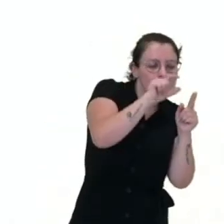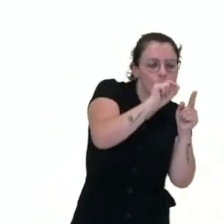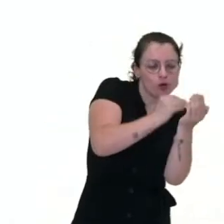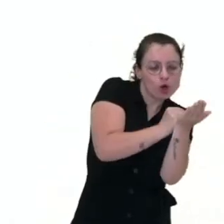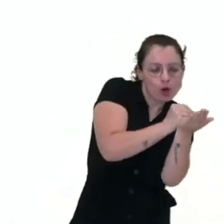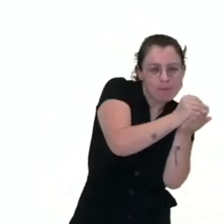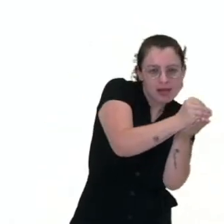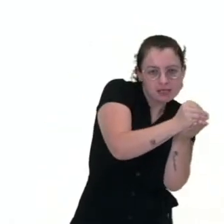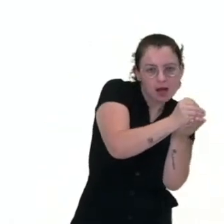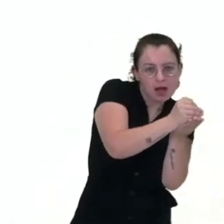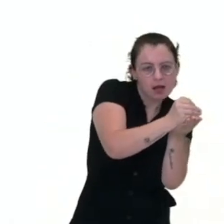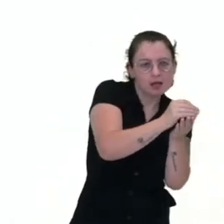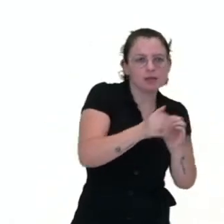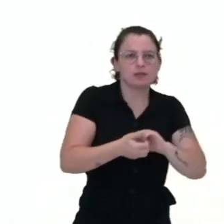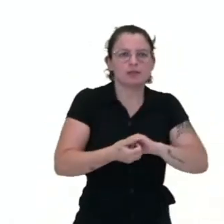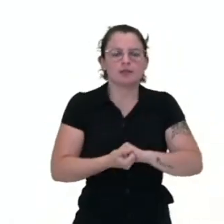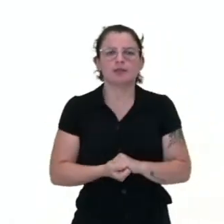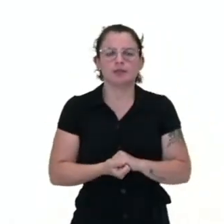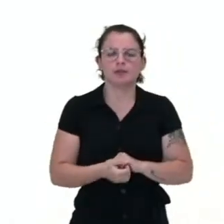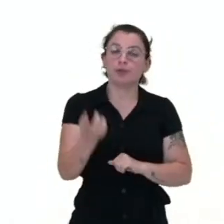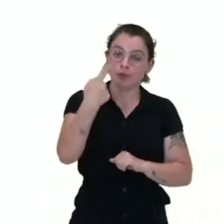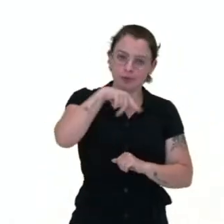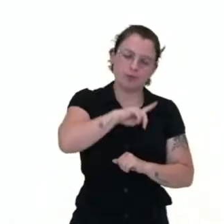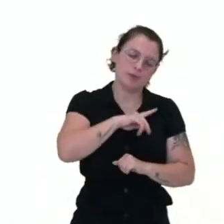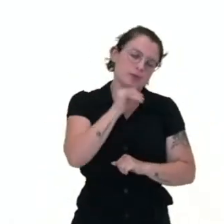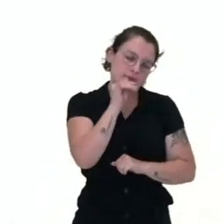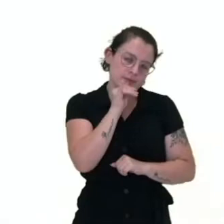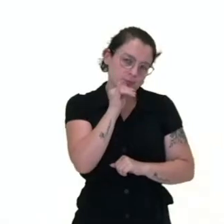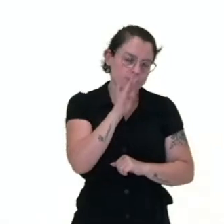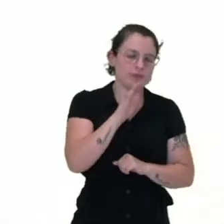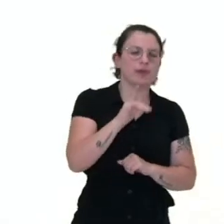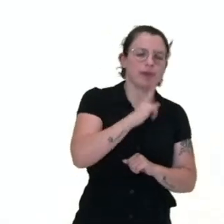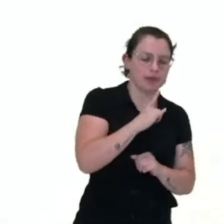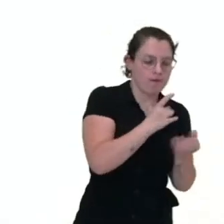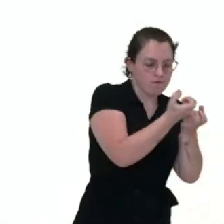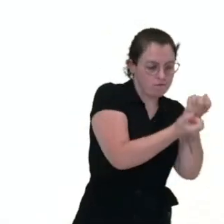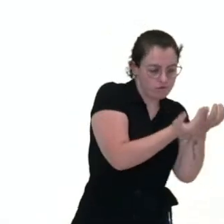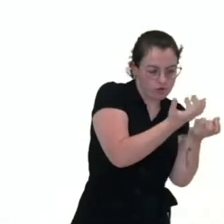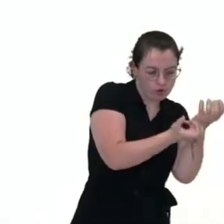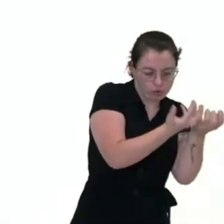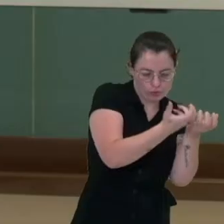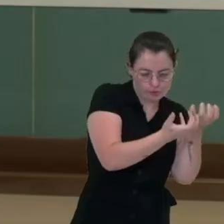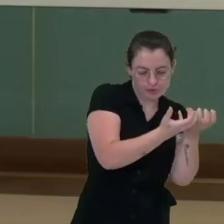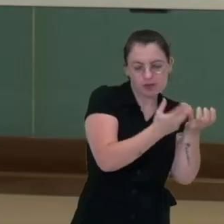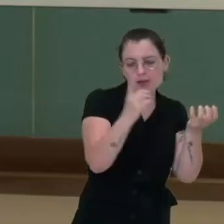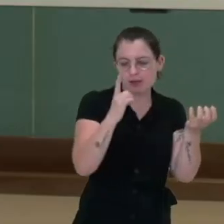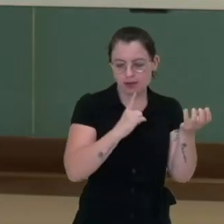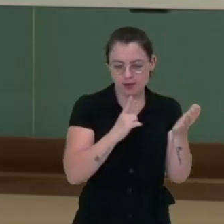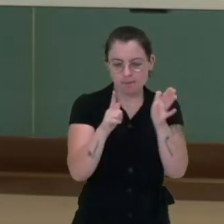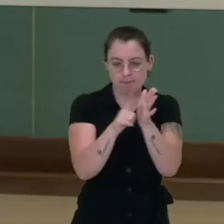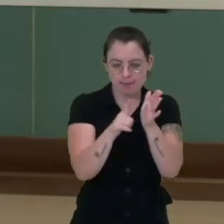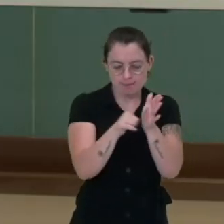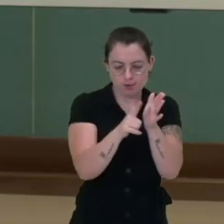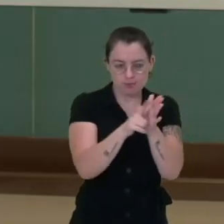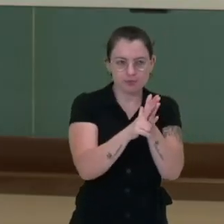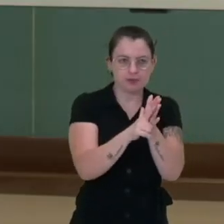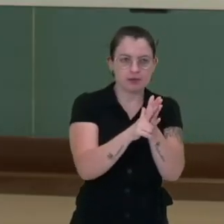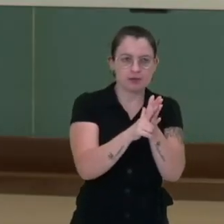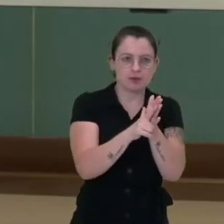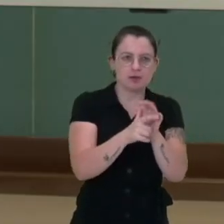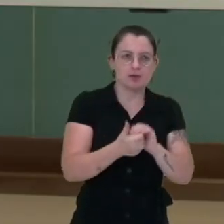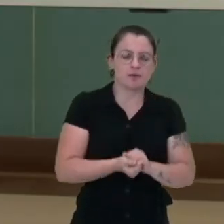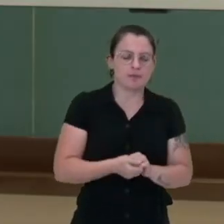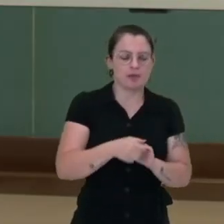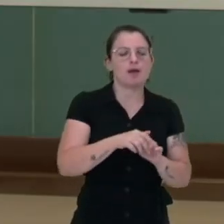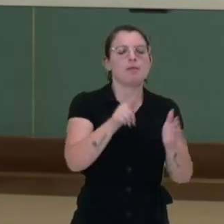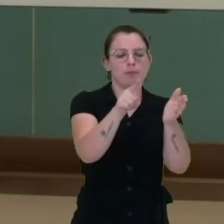inicial. Por exemplo, nós temos o fogo mais o papel. Ambos são os meus reagentes. Quando eu toco